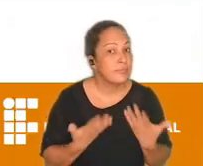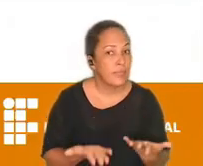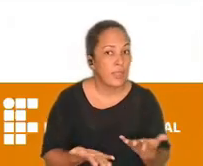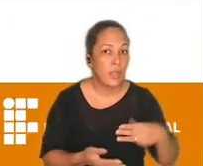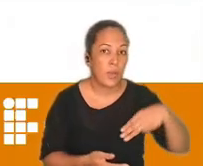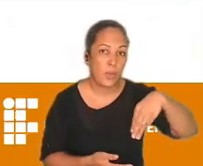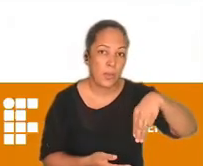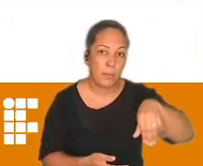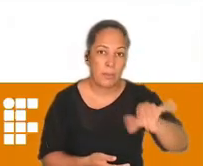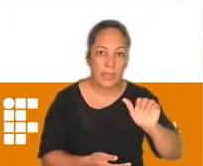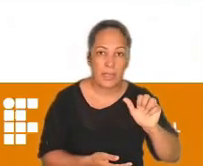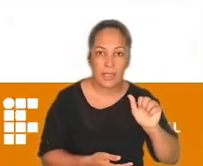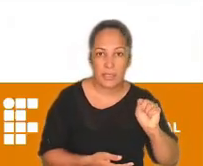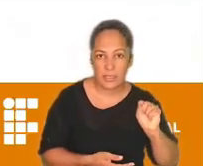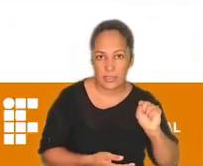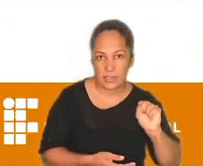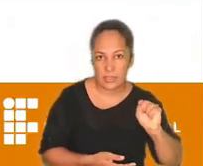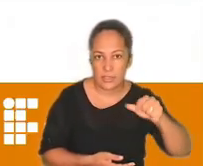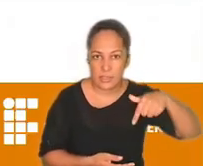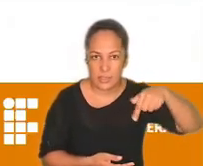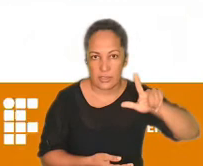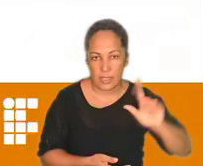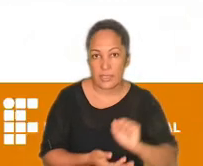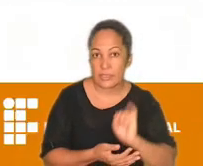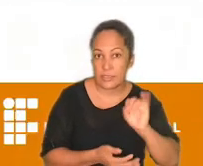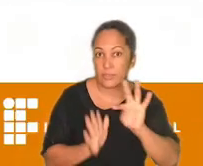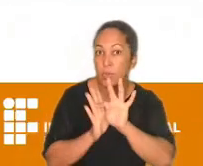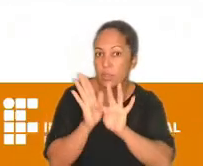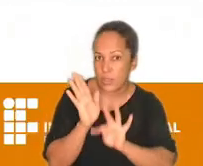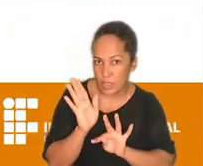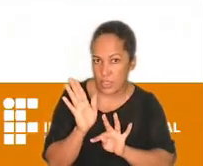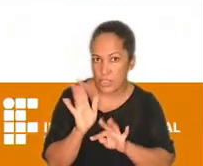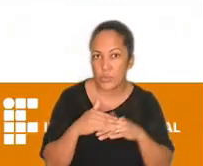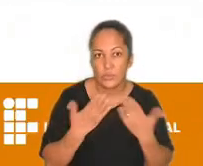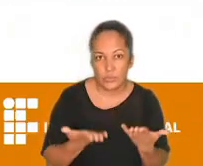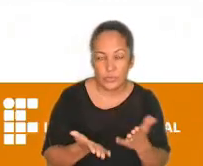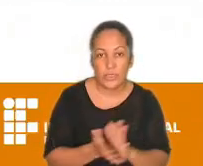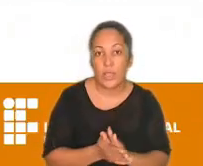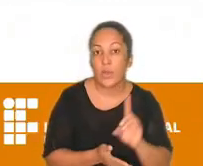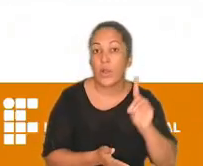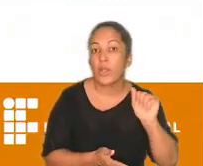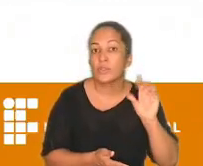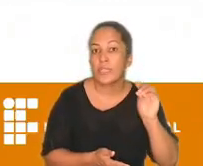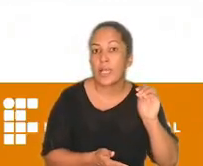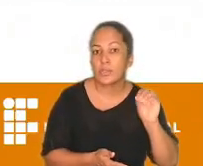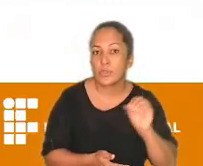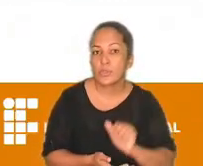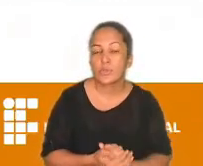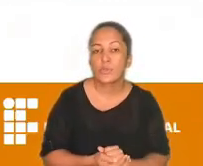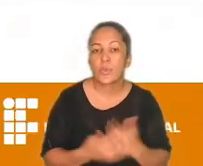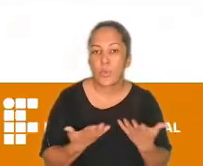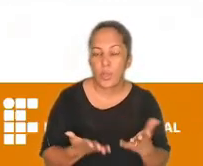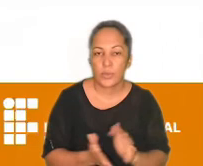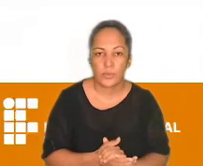comuns são, se for texto, então o tipo de dado é varchar. Certo?